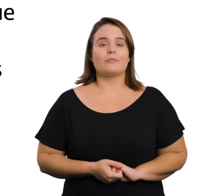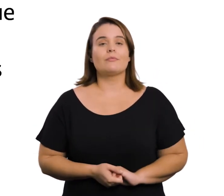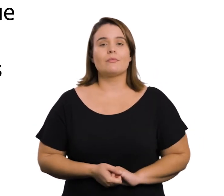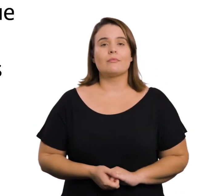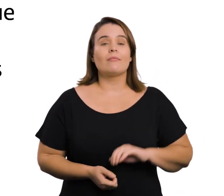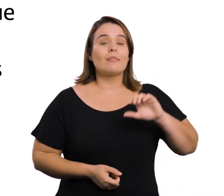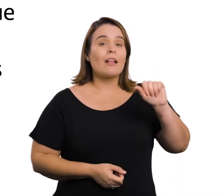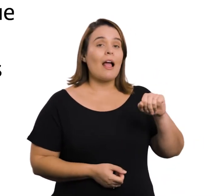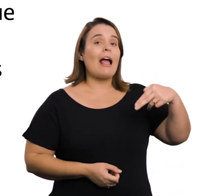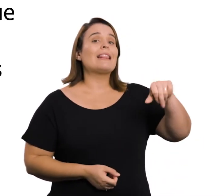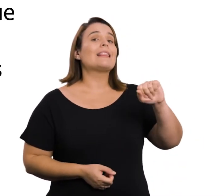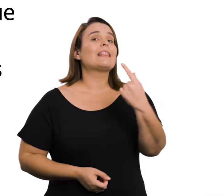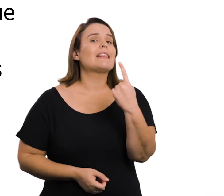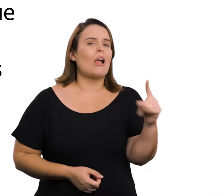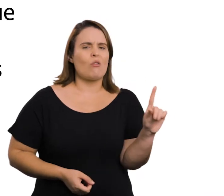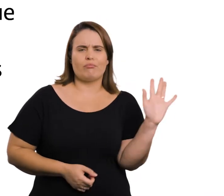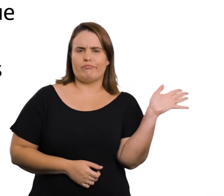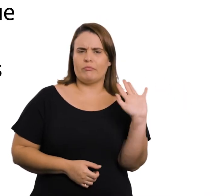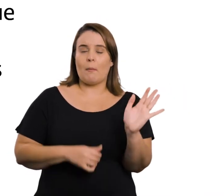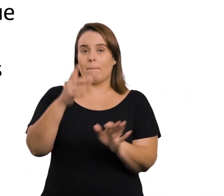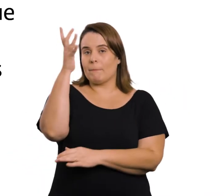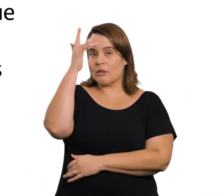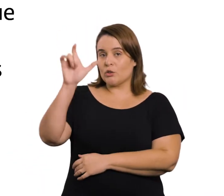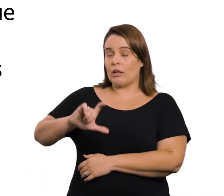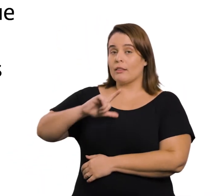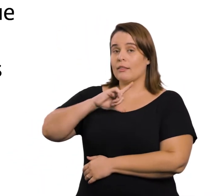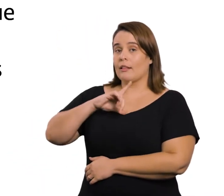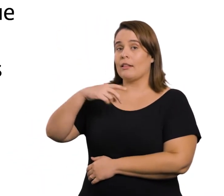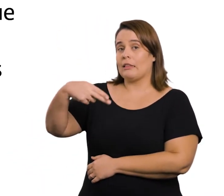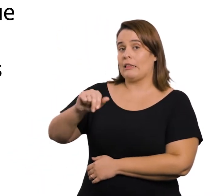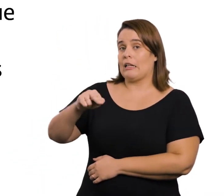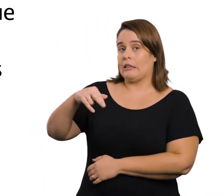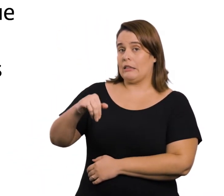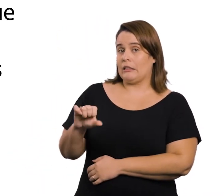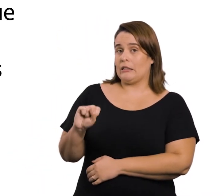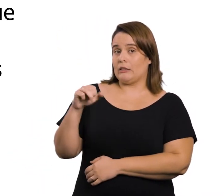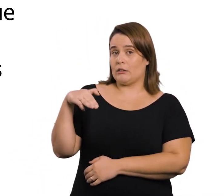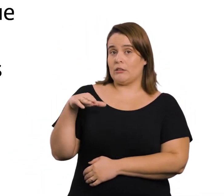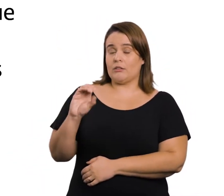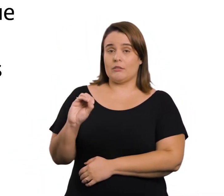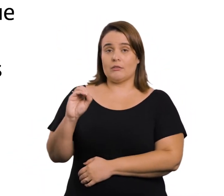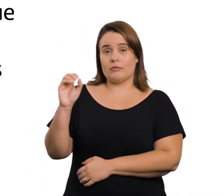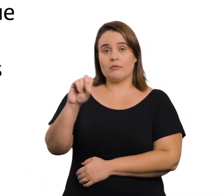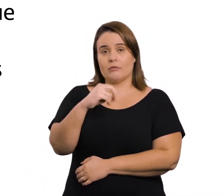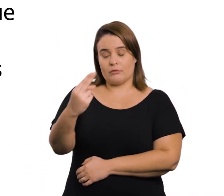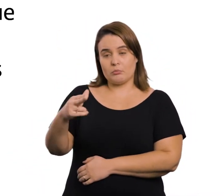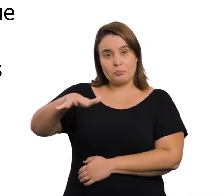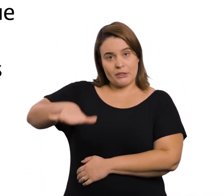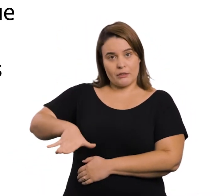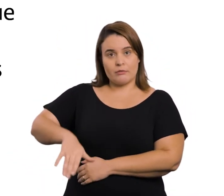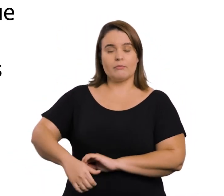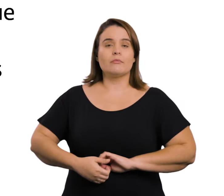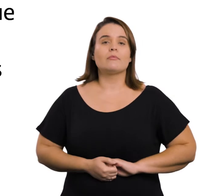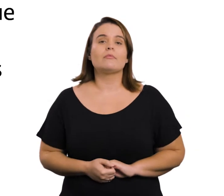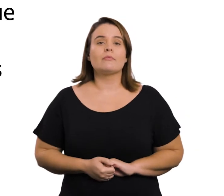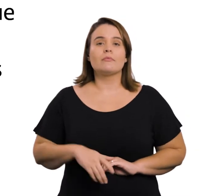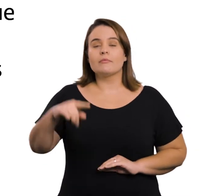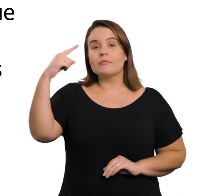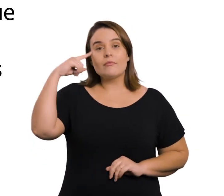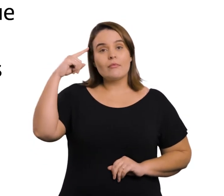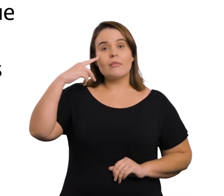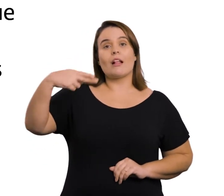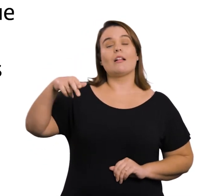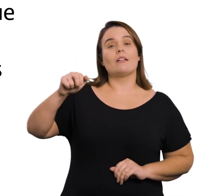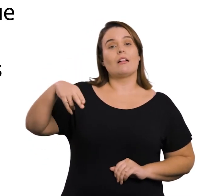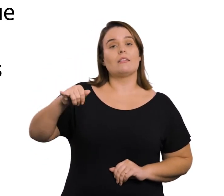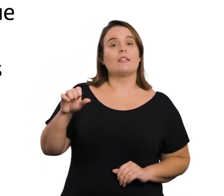Anão. Evite o uso da palavra anão. Prefira pessoa com nanismo ou que tem nanismo, ou pequenos.